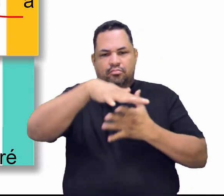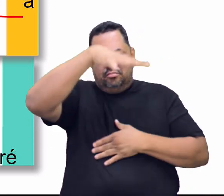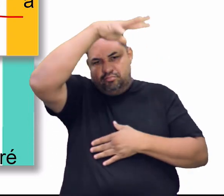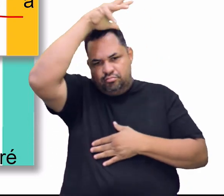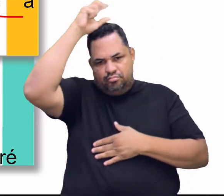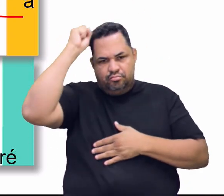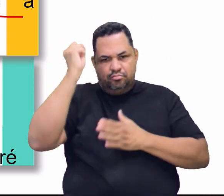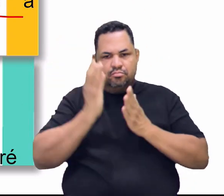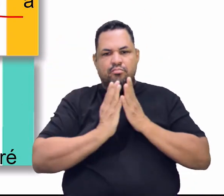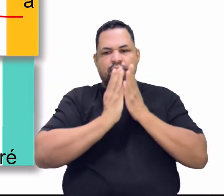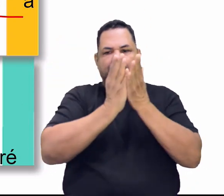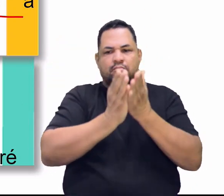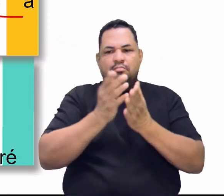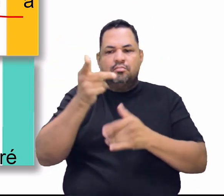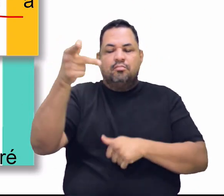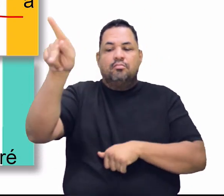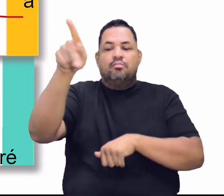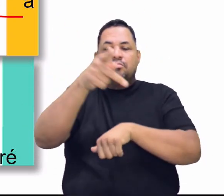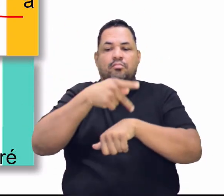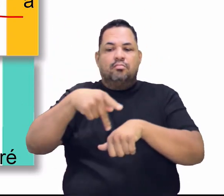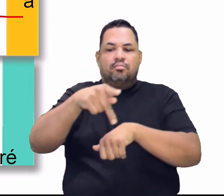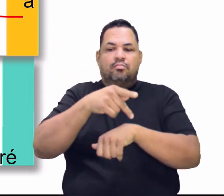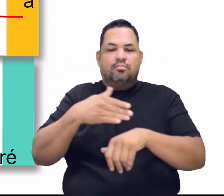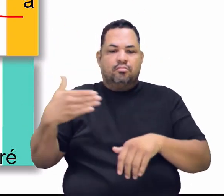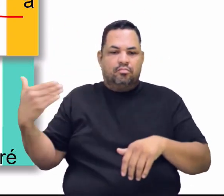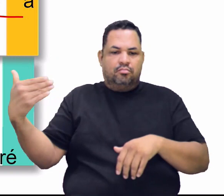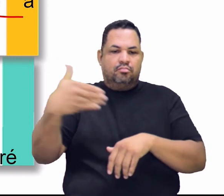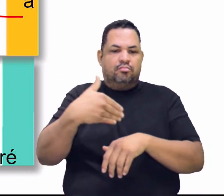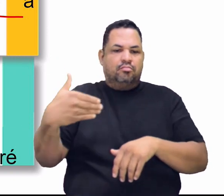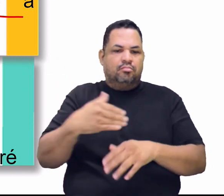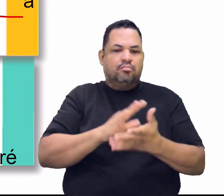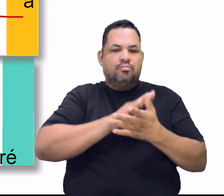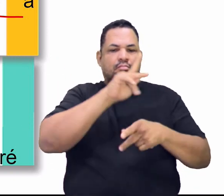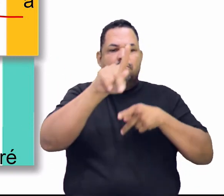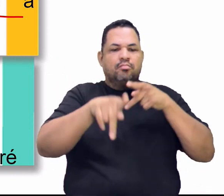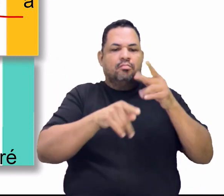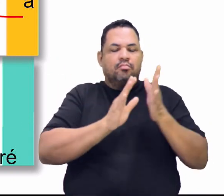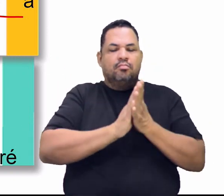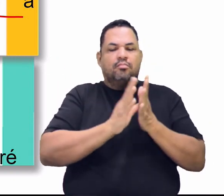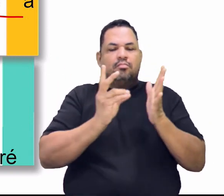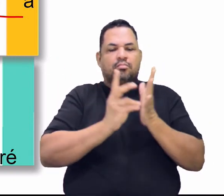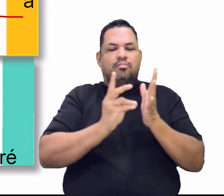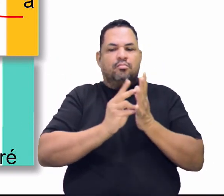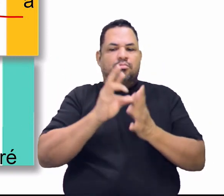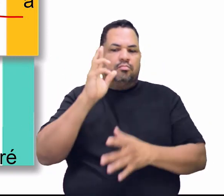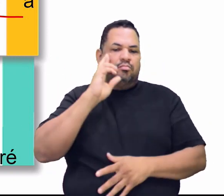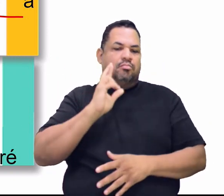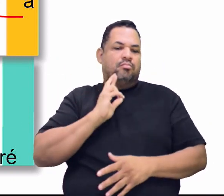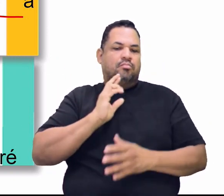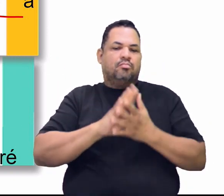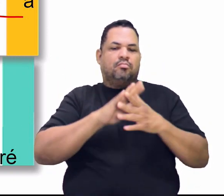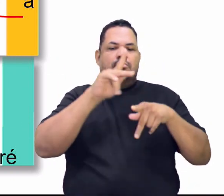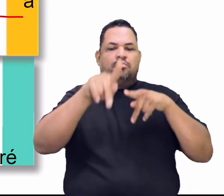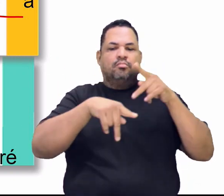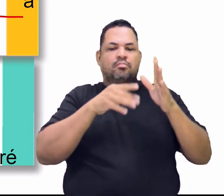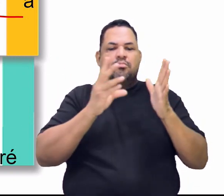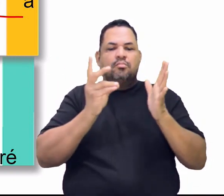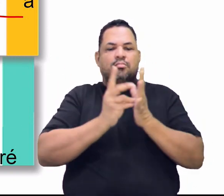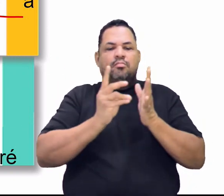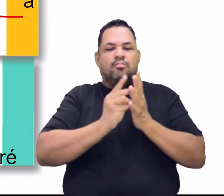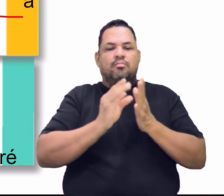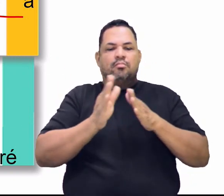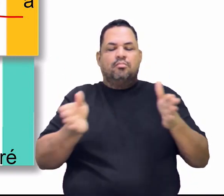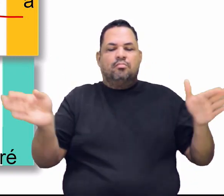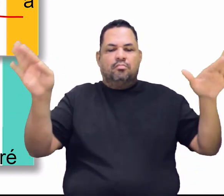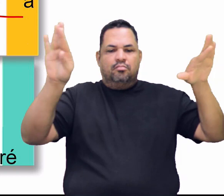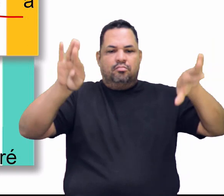Amazonas à navegação internacional. Os povos indígenas de Rondônia e a população indígena